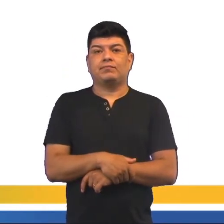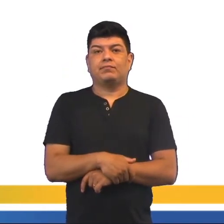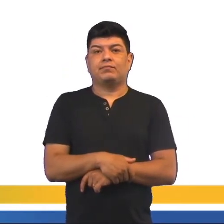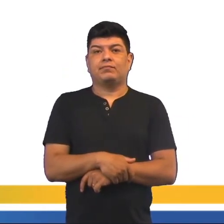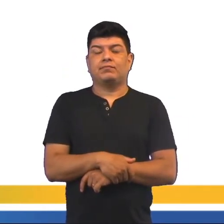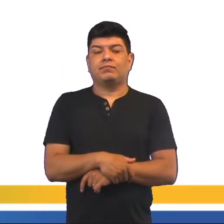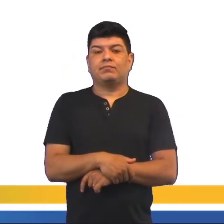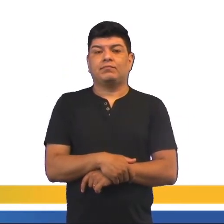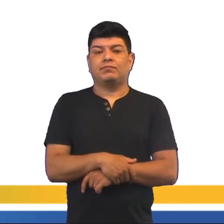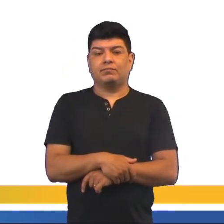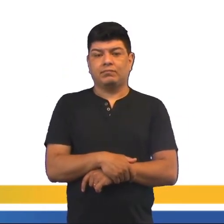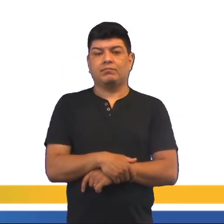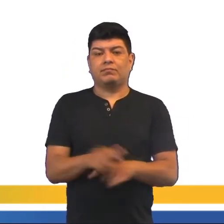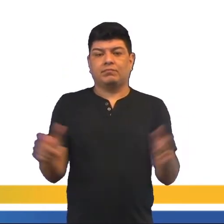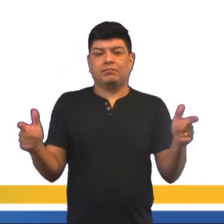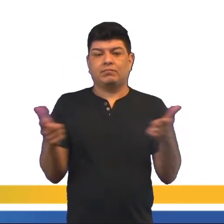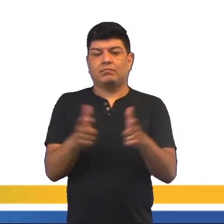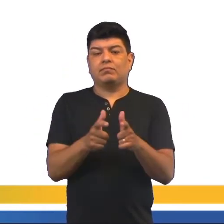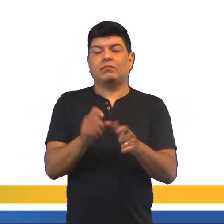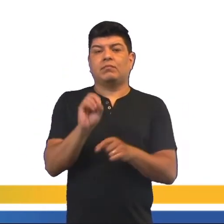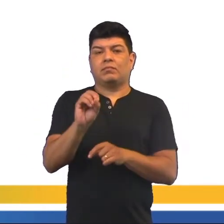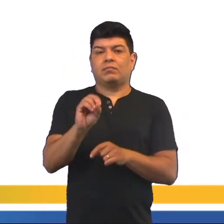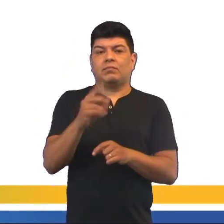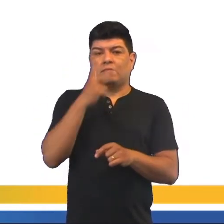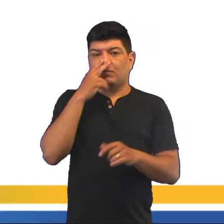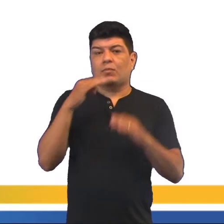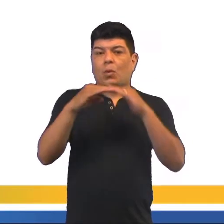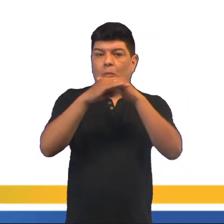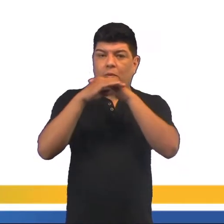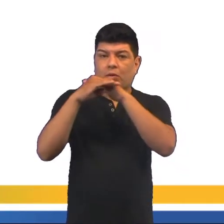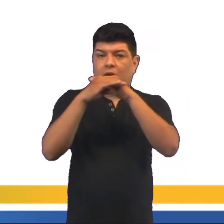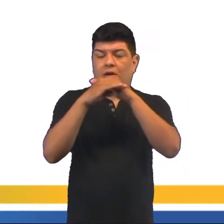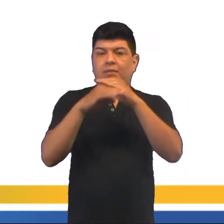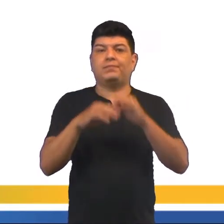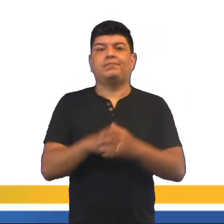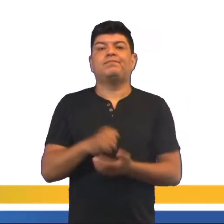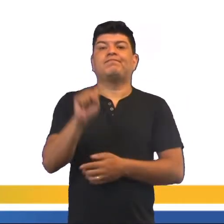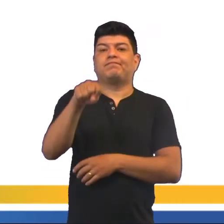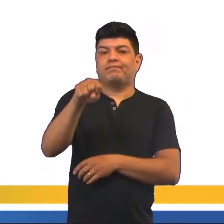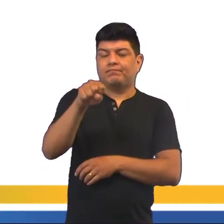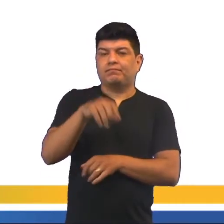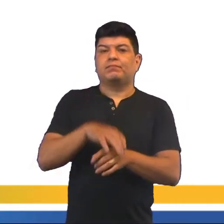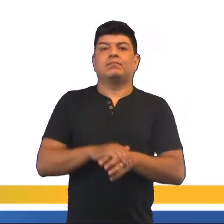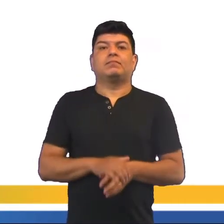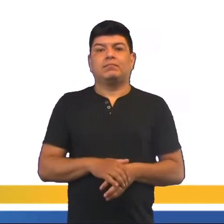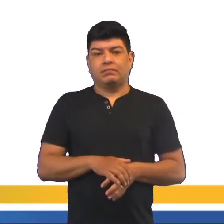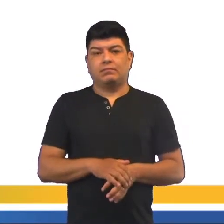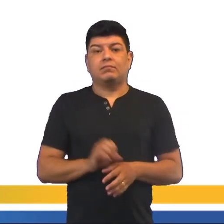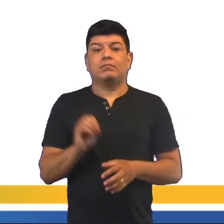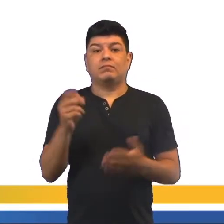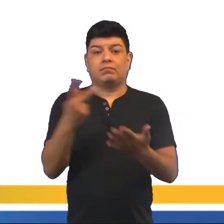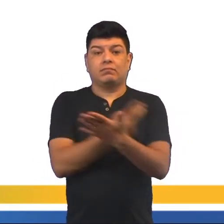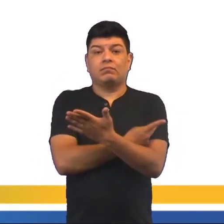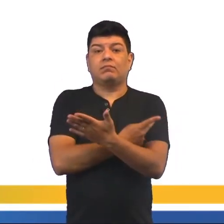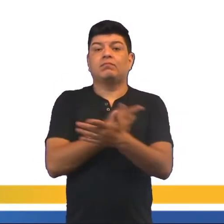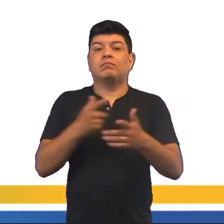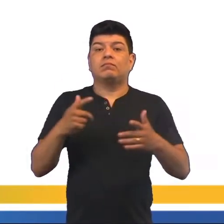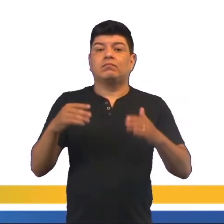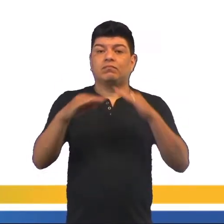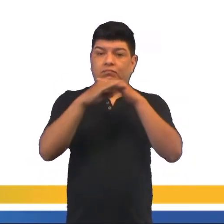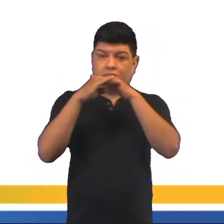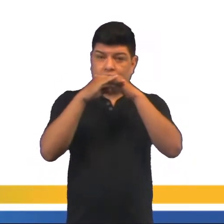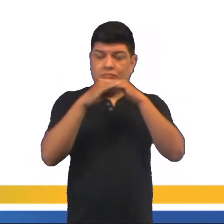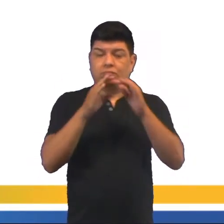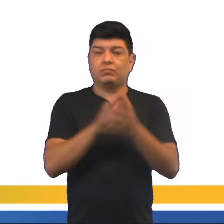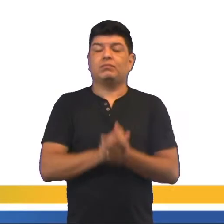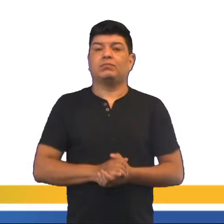Esse aumento ou redução ocorreu de forma proporcional? Sim, ele aconteceu de forma